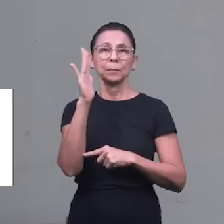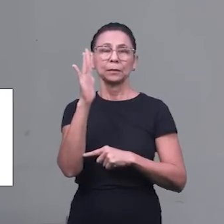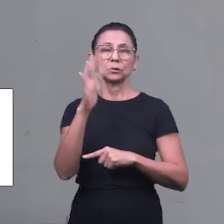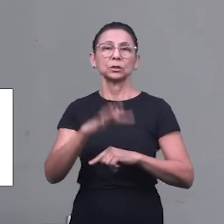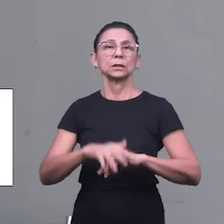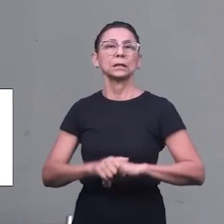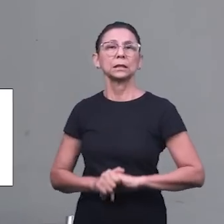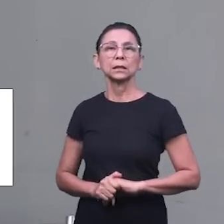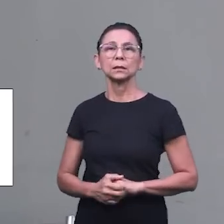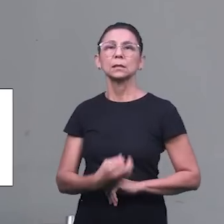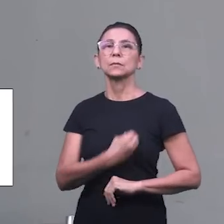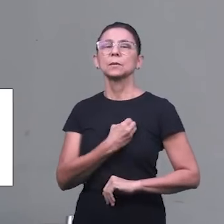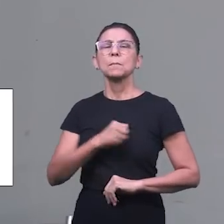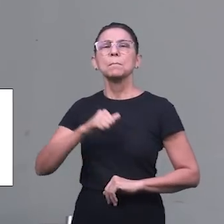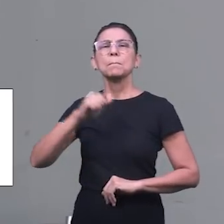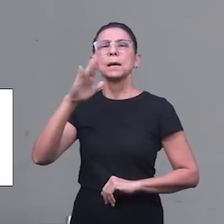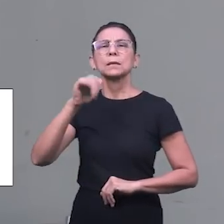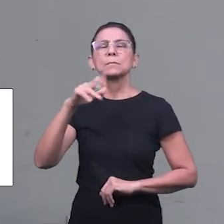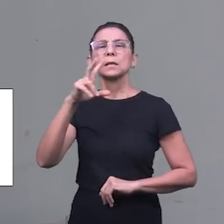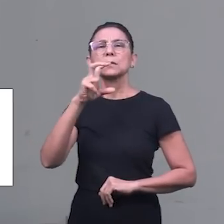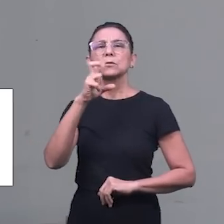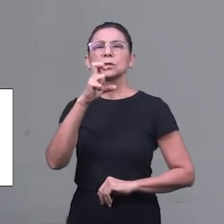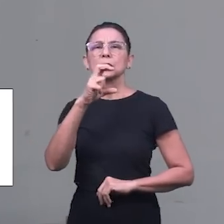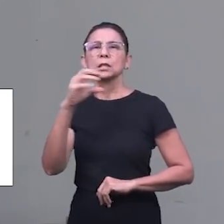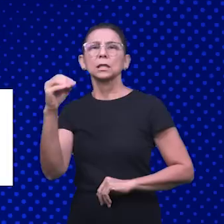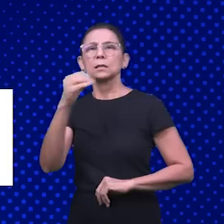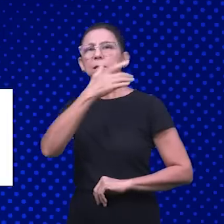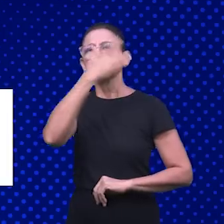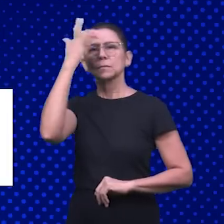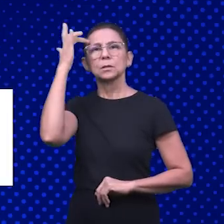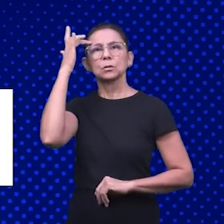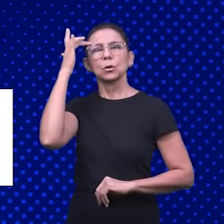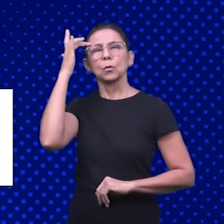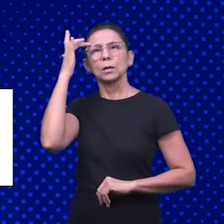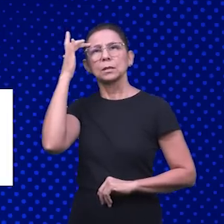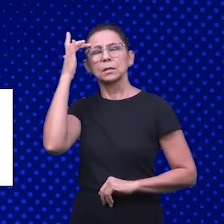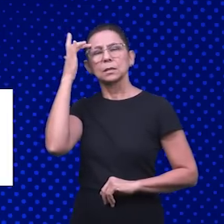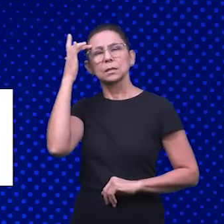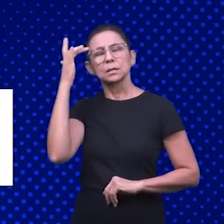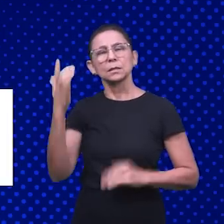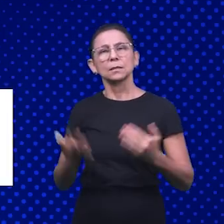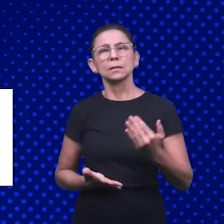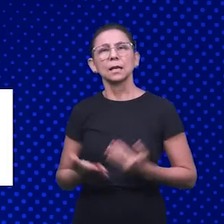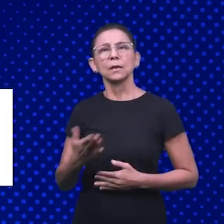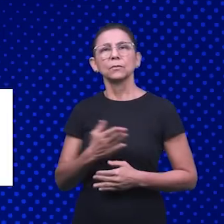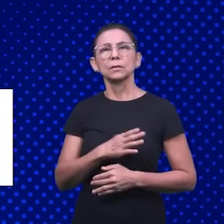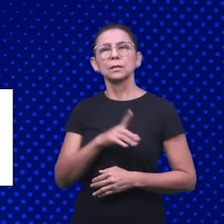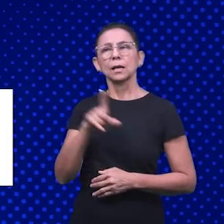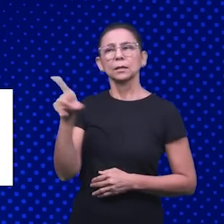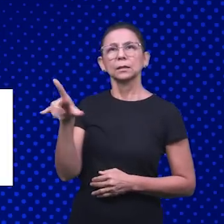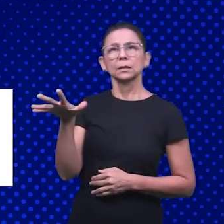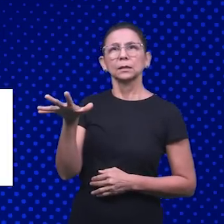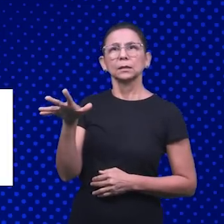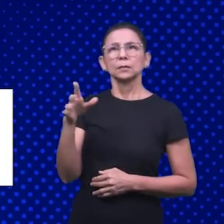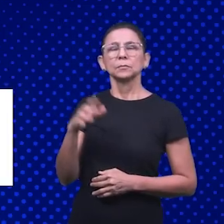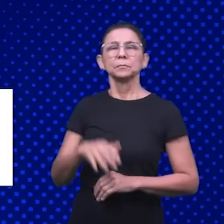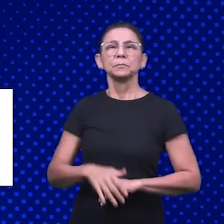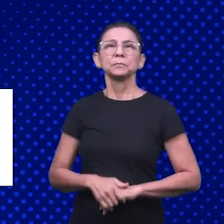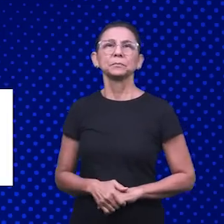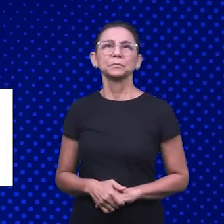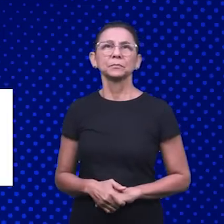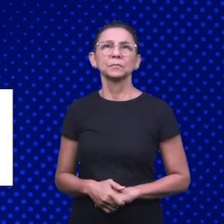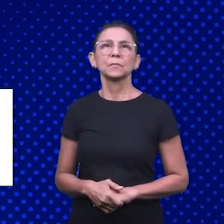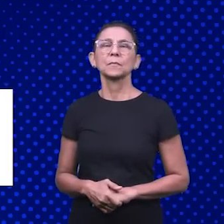a participação de mais de 500 irmãos. Aqui, fotos da igreja do Parque das Águas. E